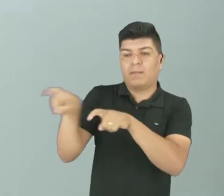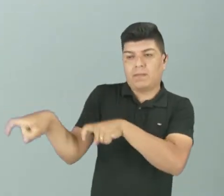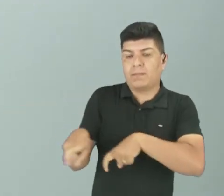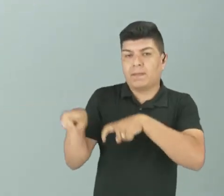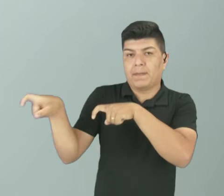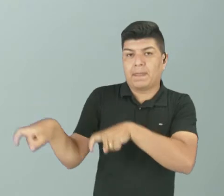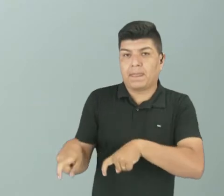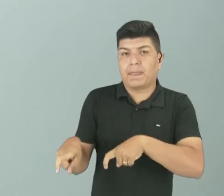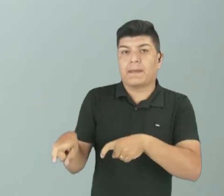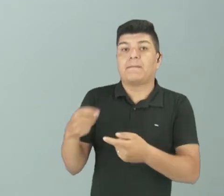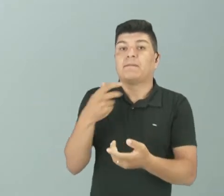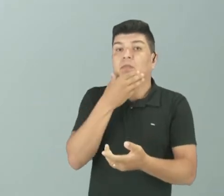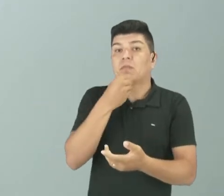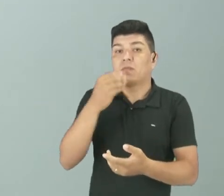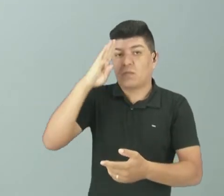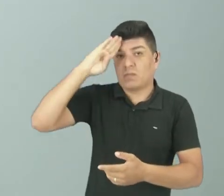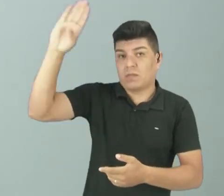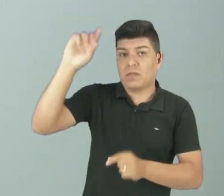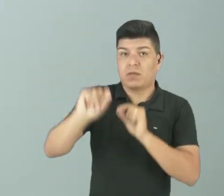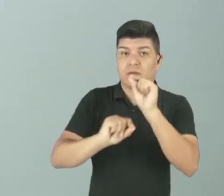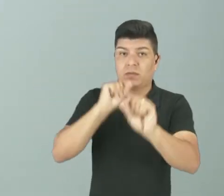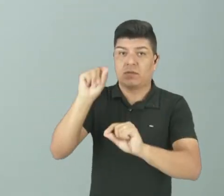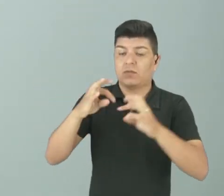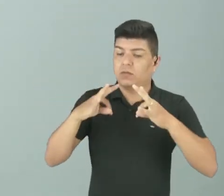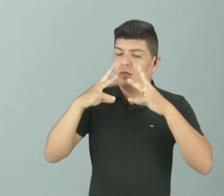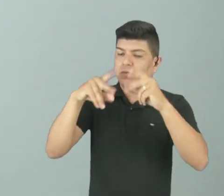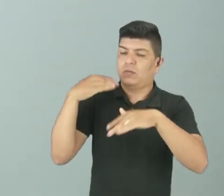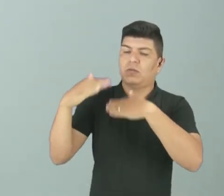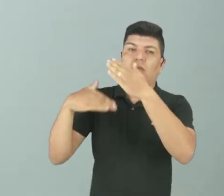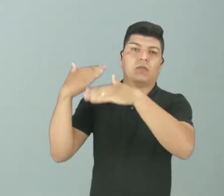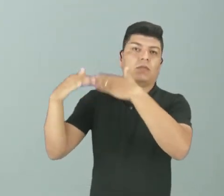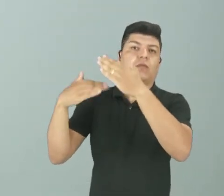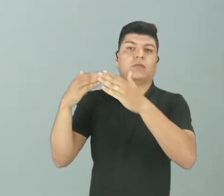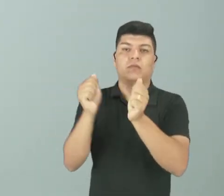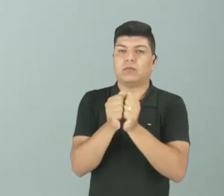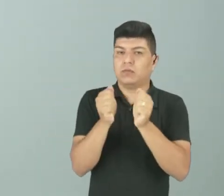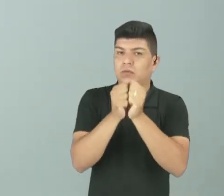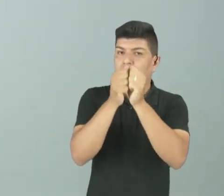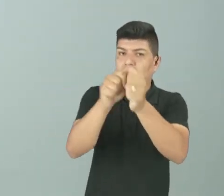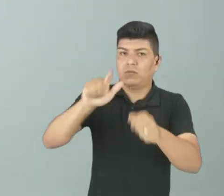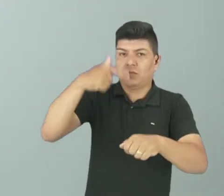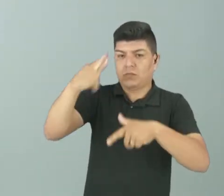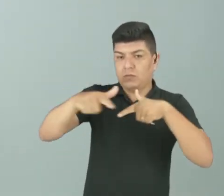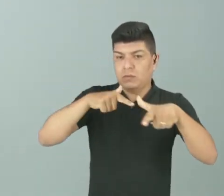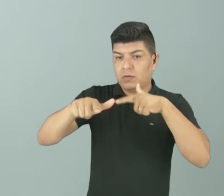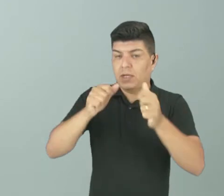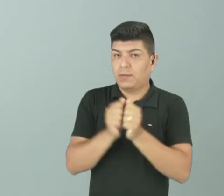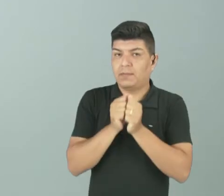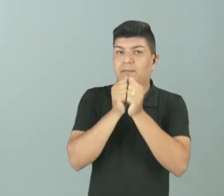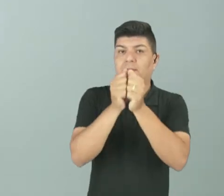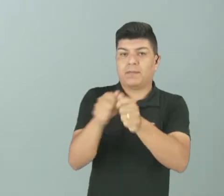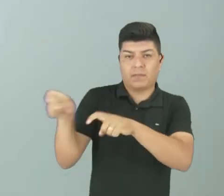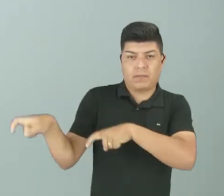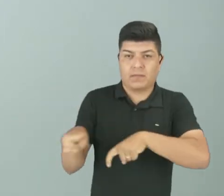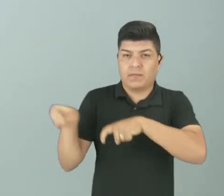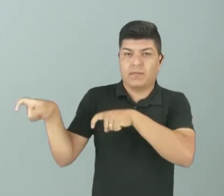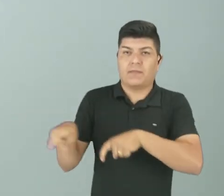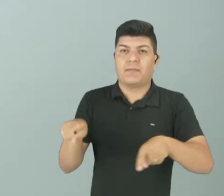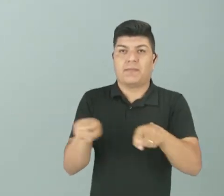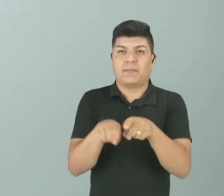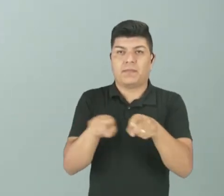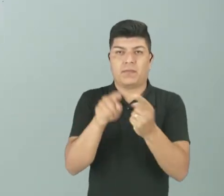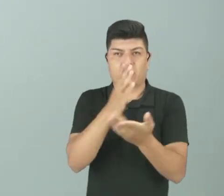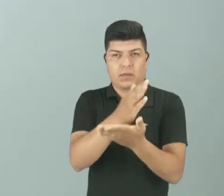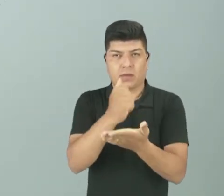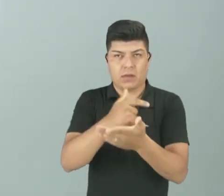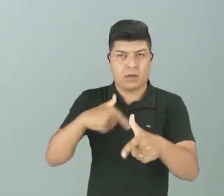rural e que o artesão era o principal artífice de todo o processo, junto com outros trabalhadores que acompanhavam em sua fazenda. Então essa divisão